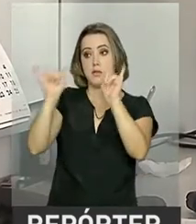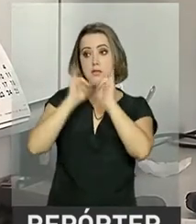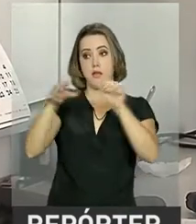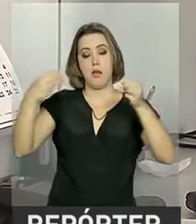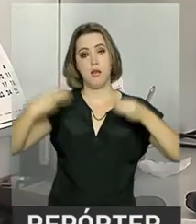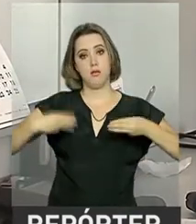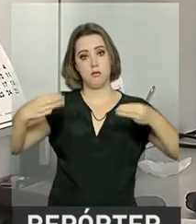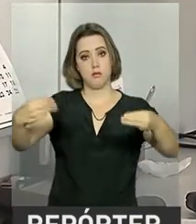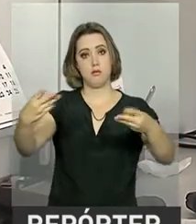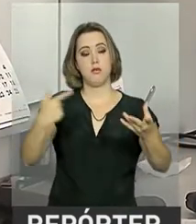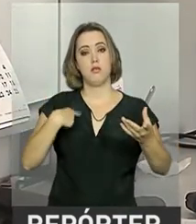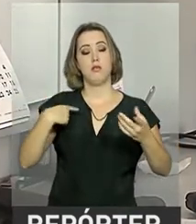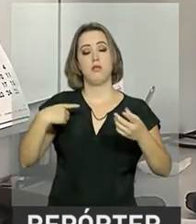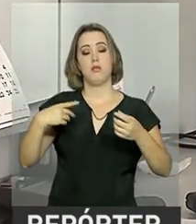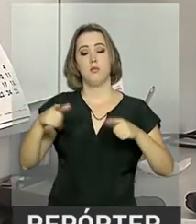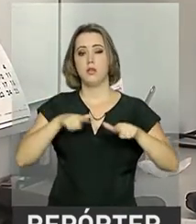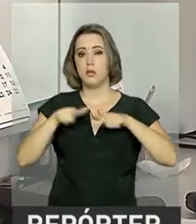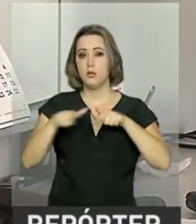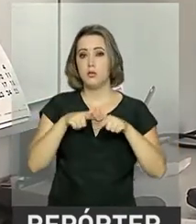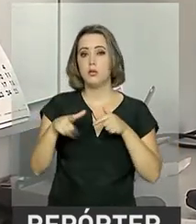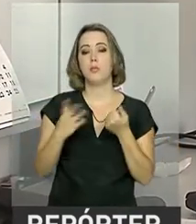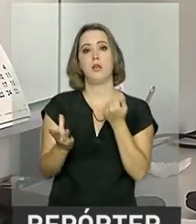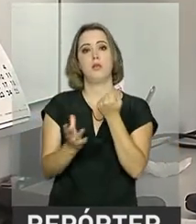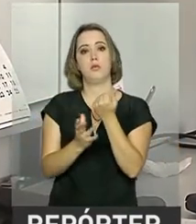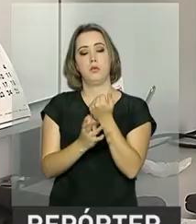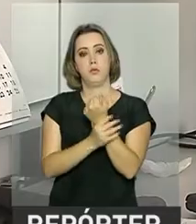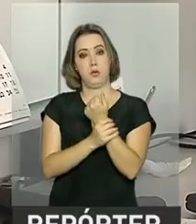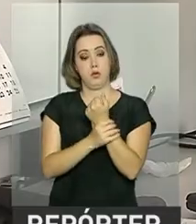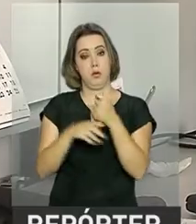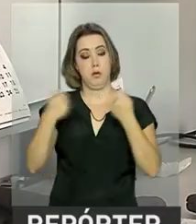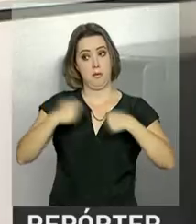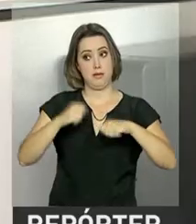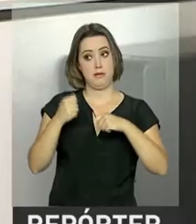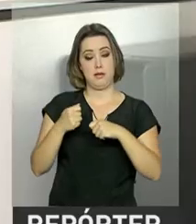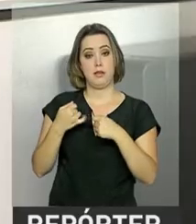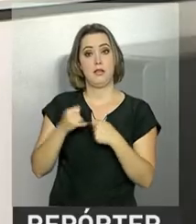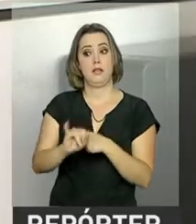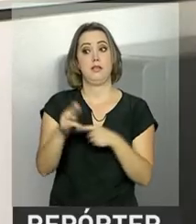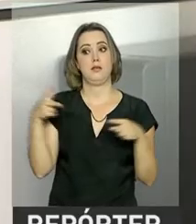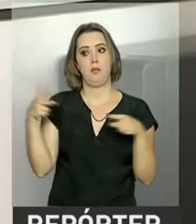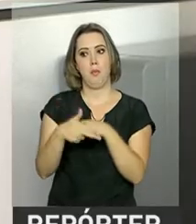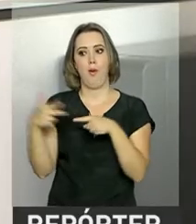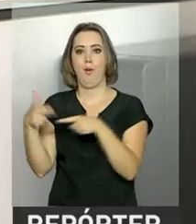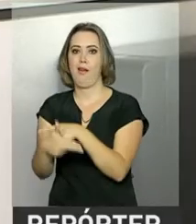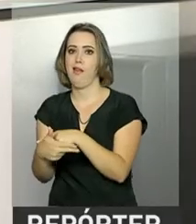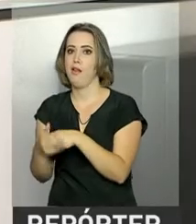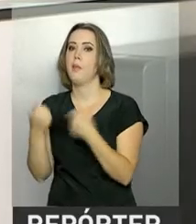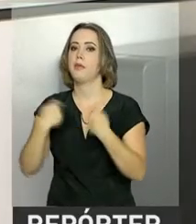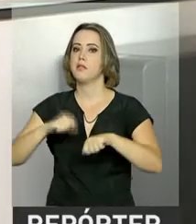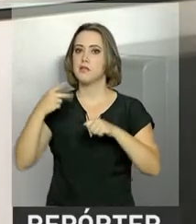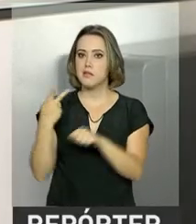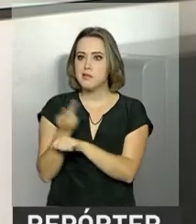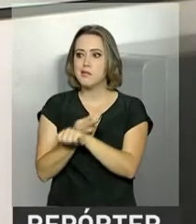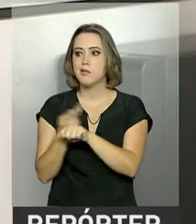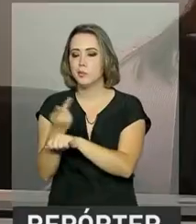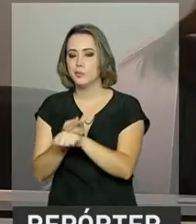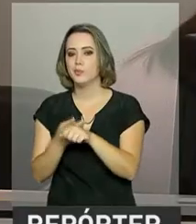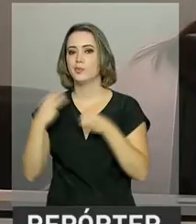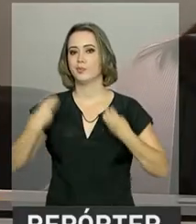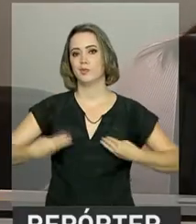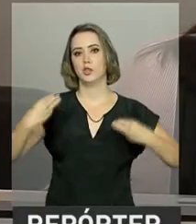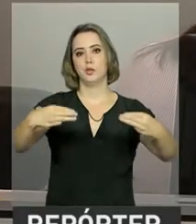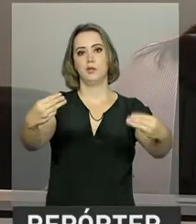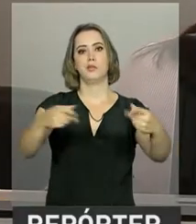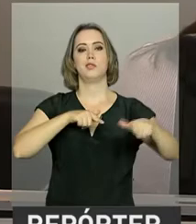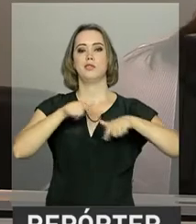seguro-desemprego bloqueado recebe um aviso para procurar o Ministério do Trabalho, pois em alguns casos o próprio trabalhador não sabe que